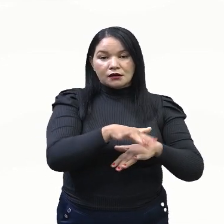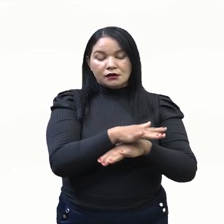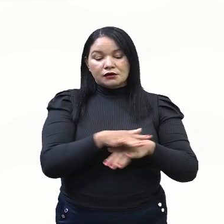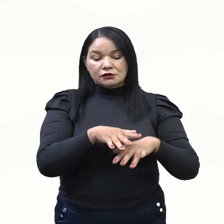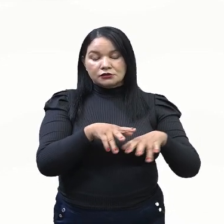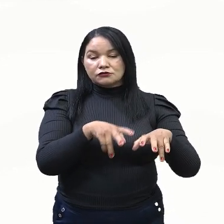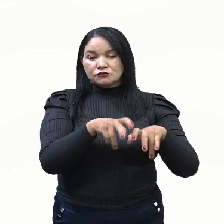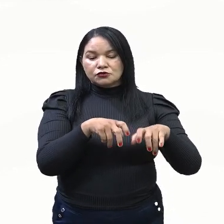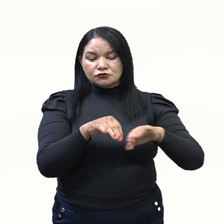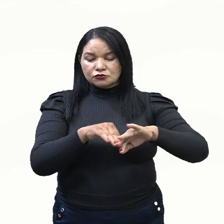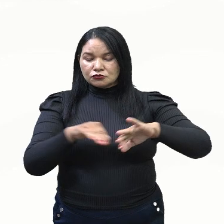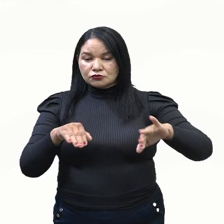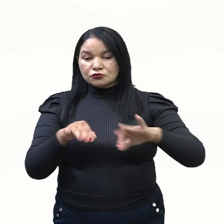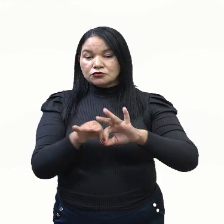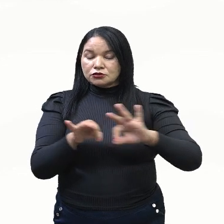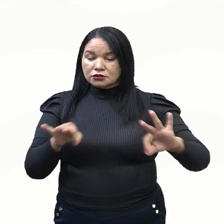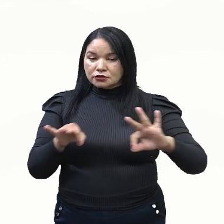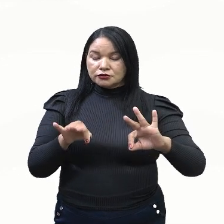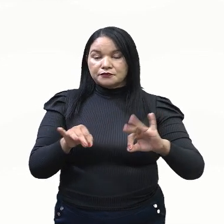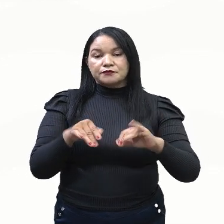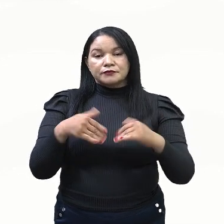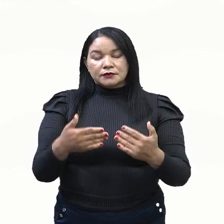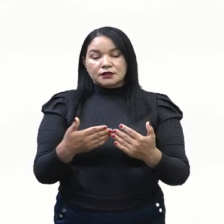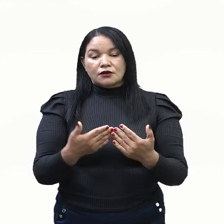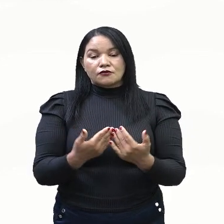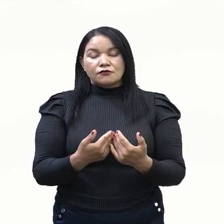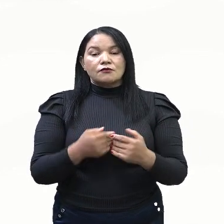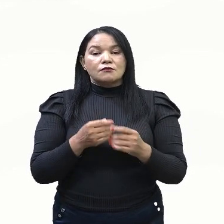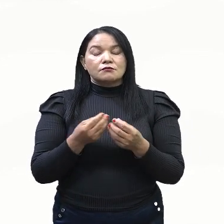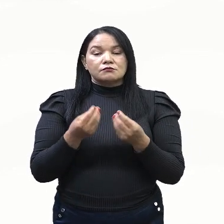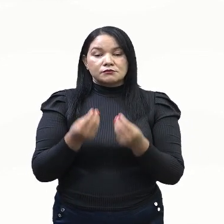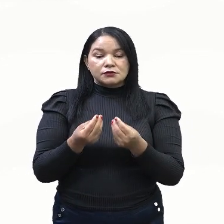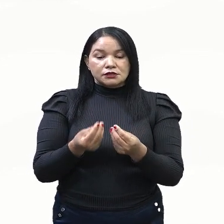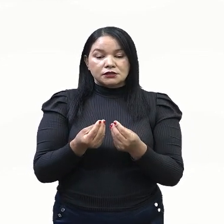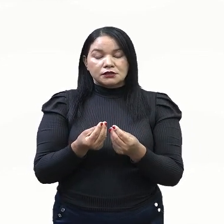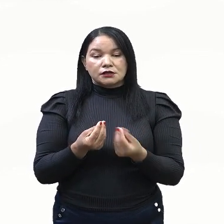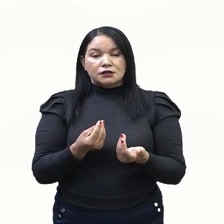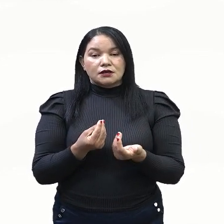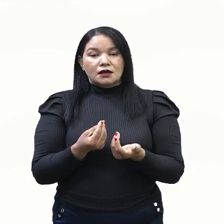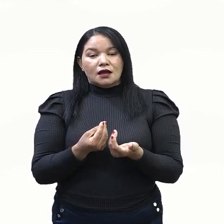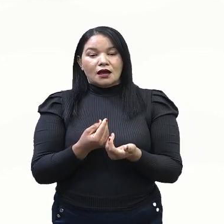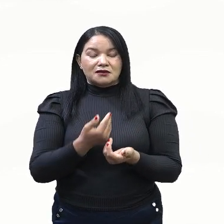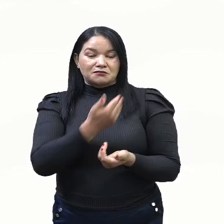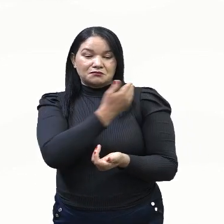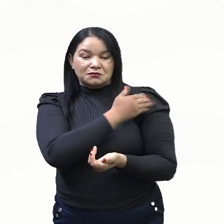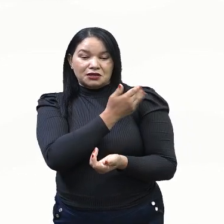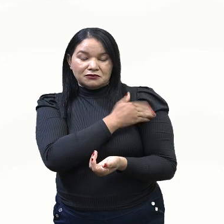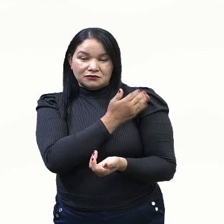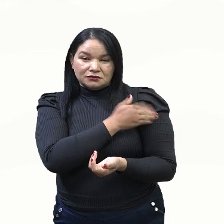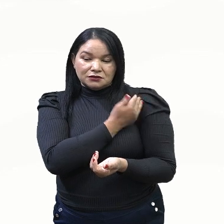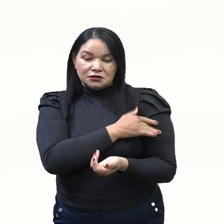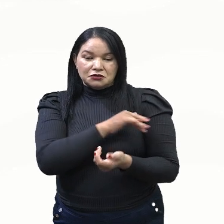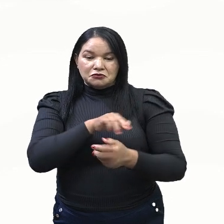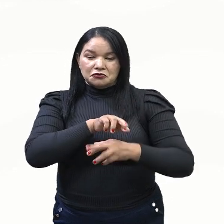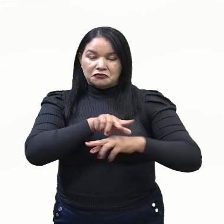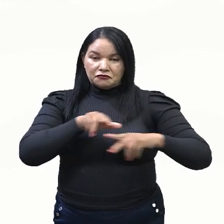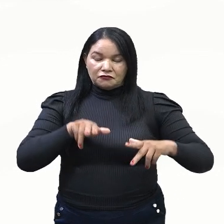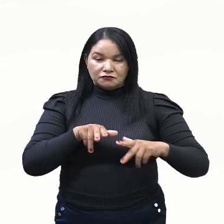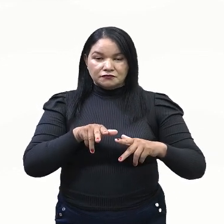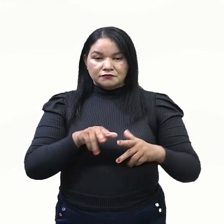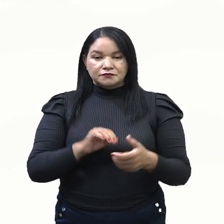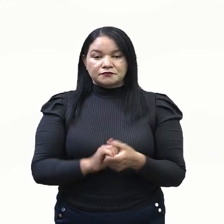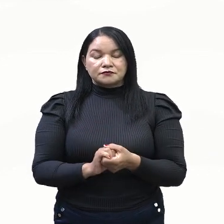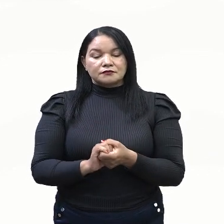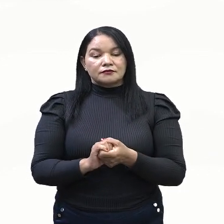áreas distantes. E isso vai manter, né, justamente preconceitos raciais. E aí nós vamos